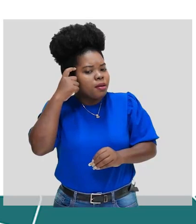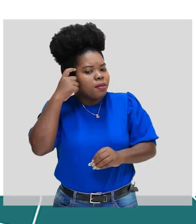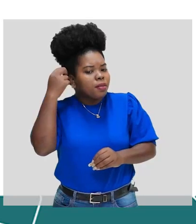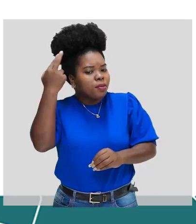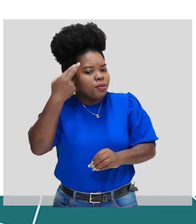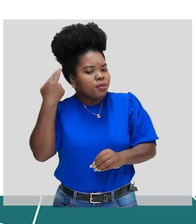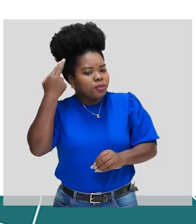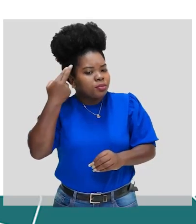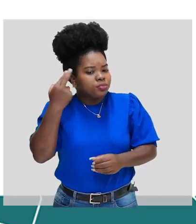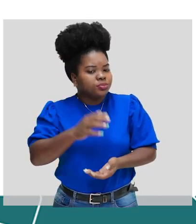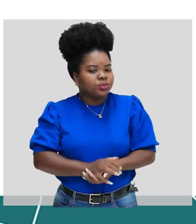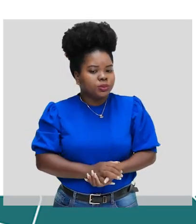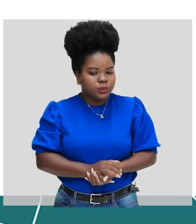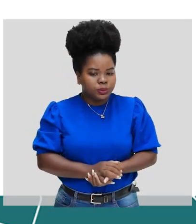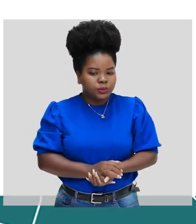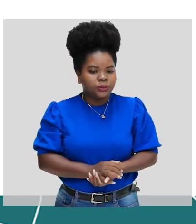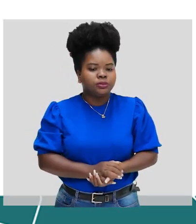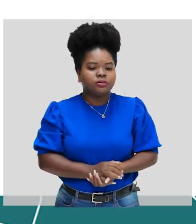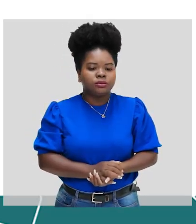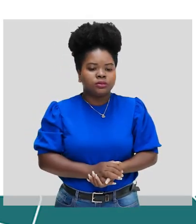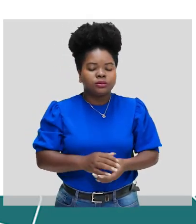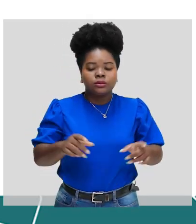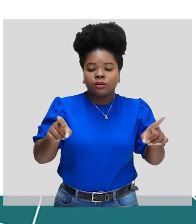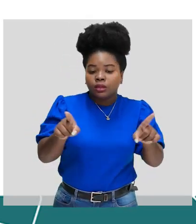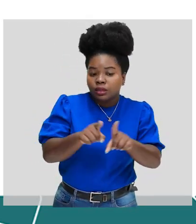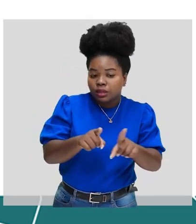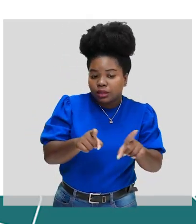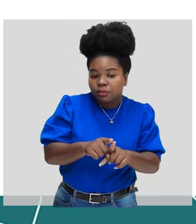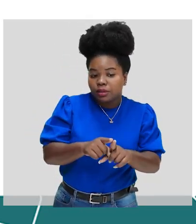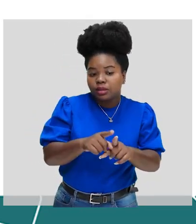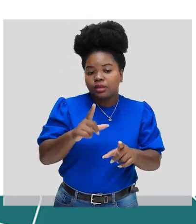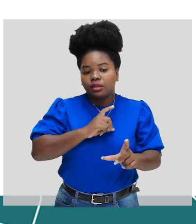né? As consequências negativas.